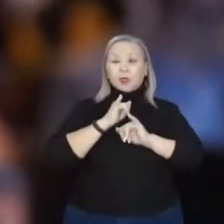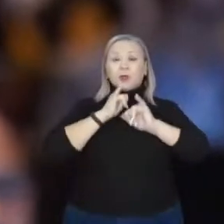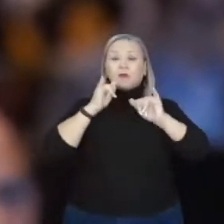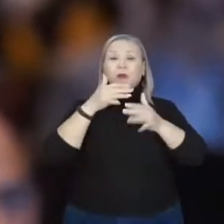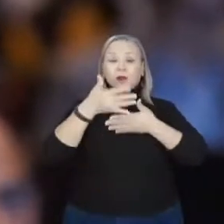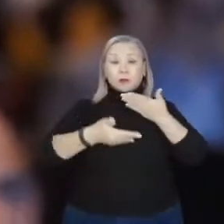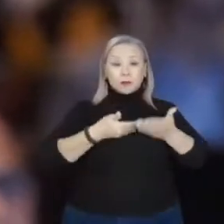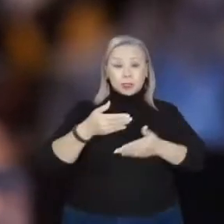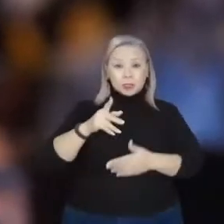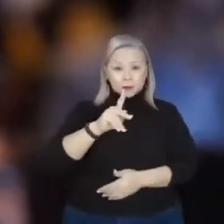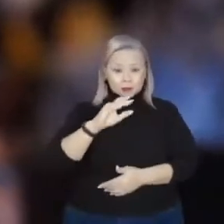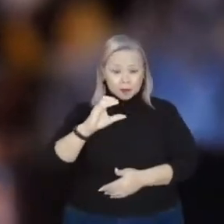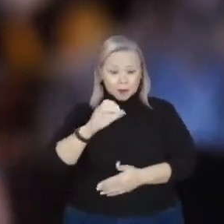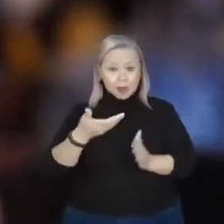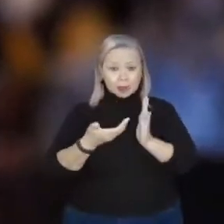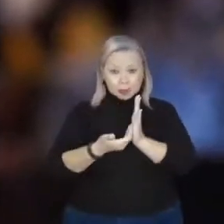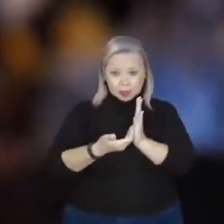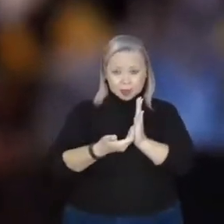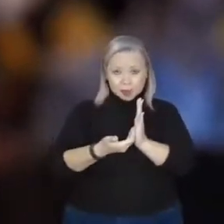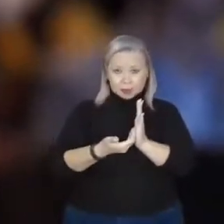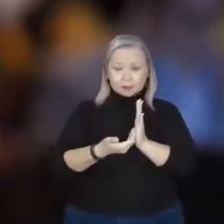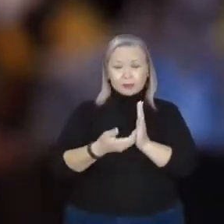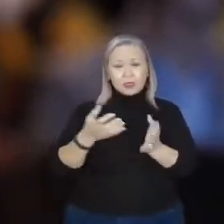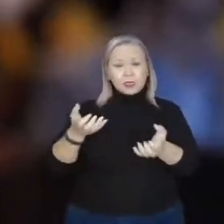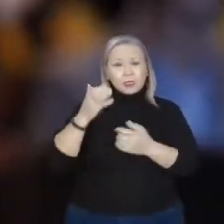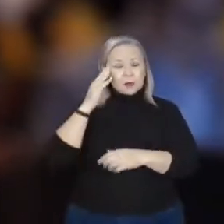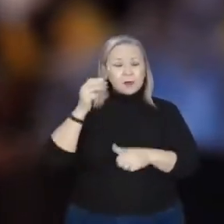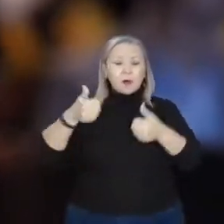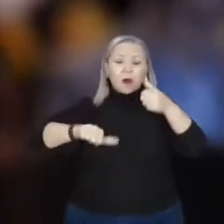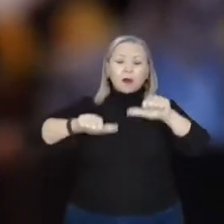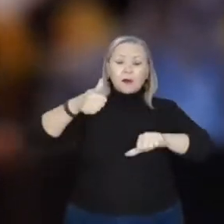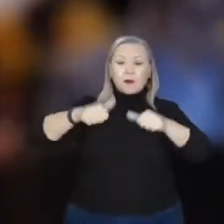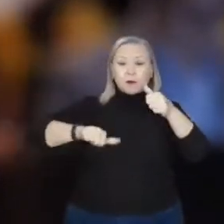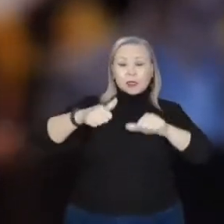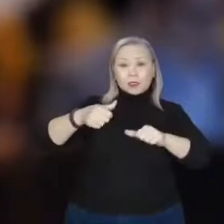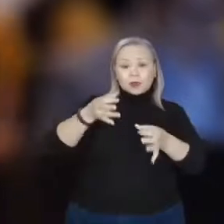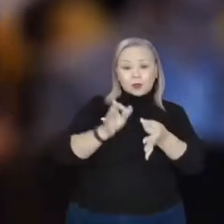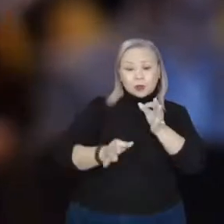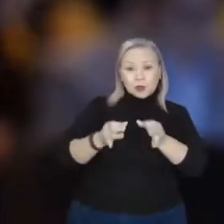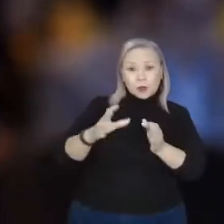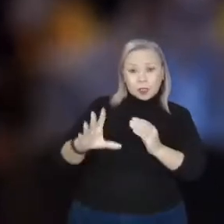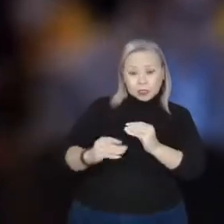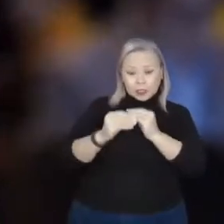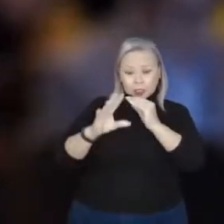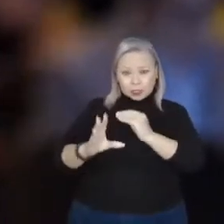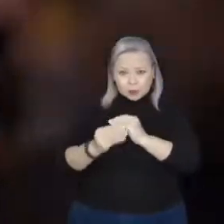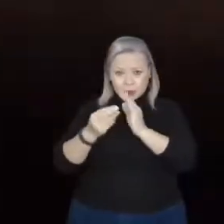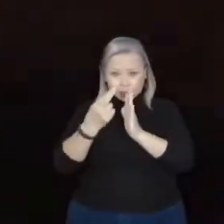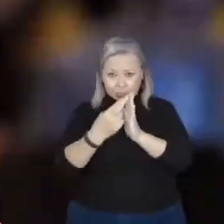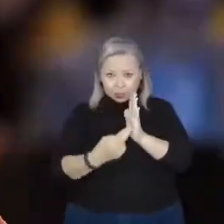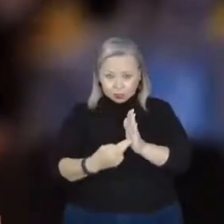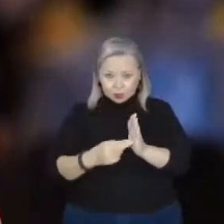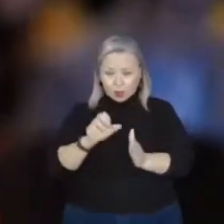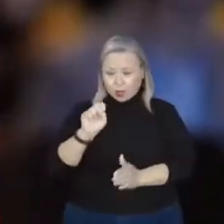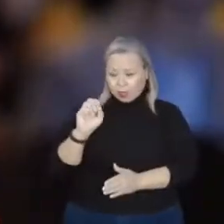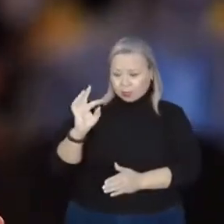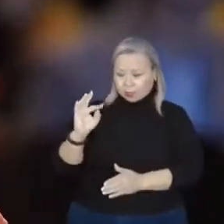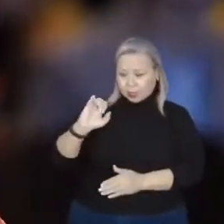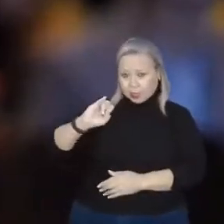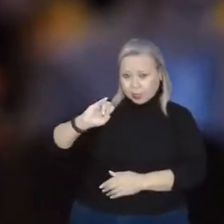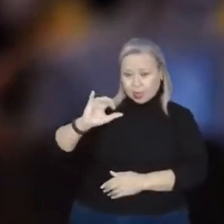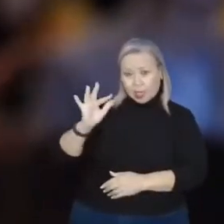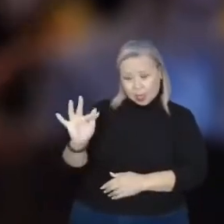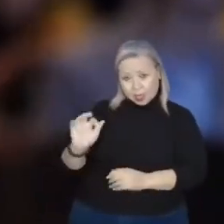PEC na Câmara. Eu queria saber qual que é a avaliação do senhor se o julgamento das emendas de relator no STF podem interferir